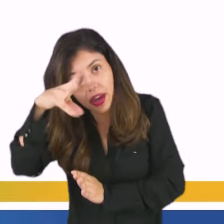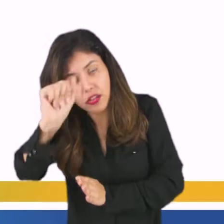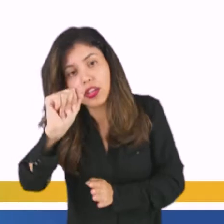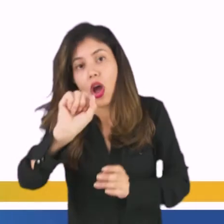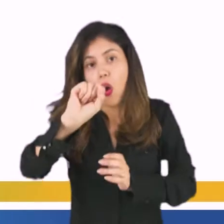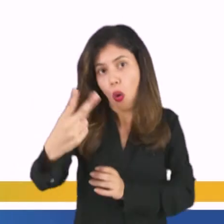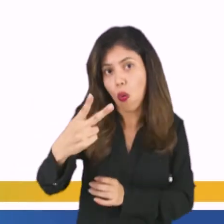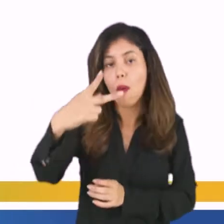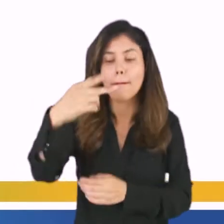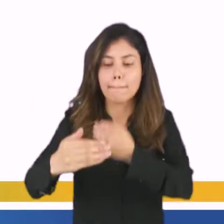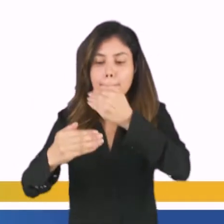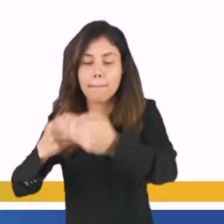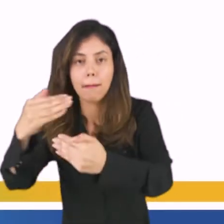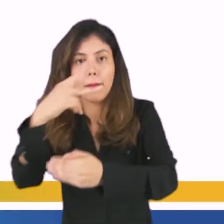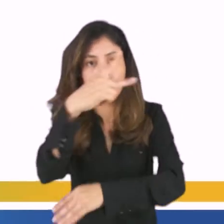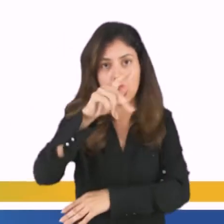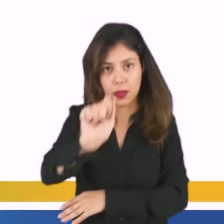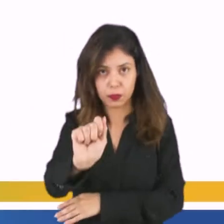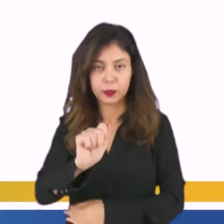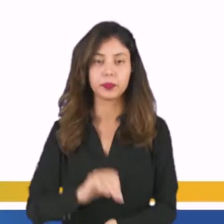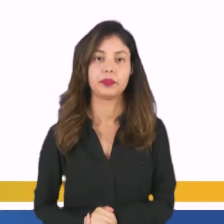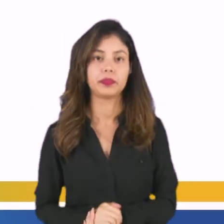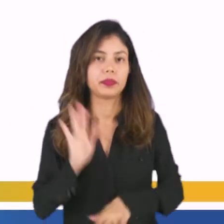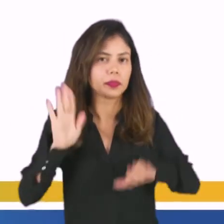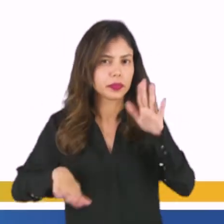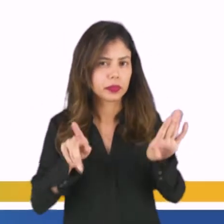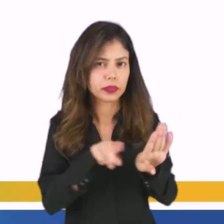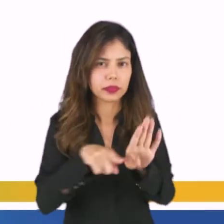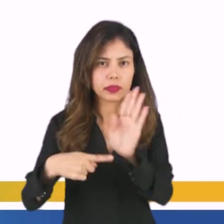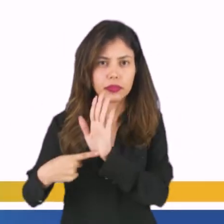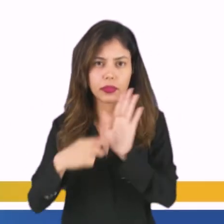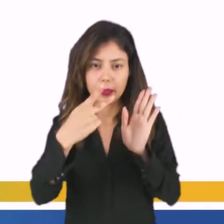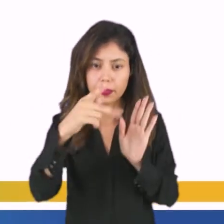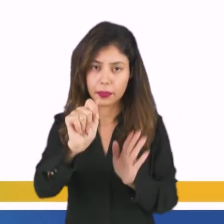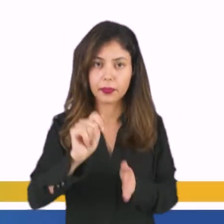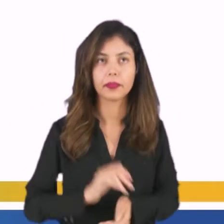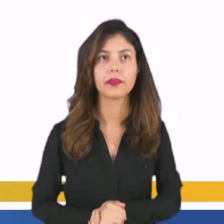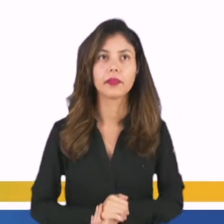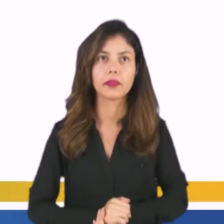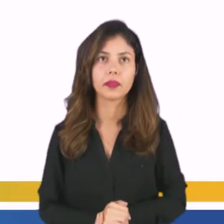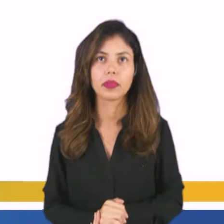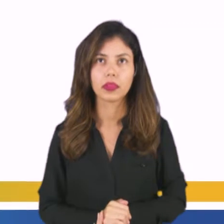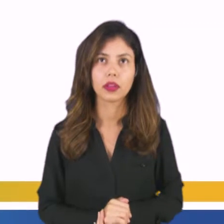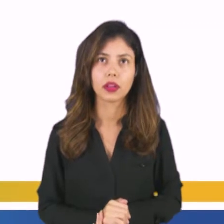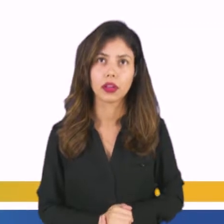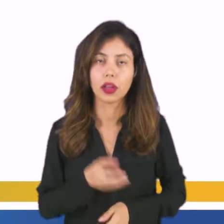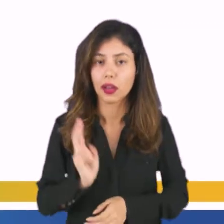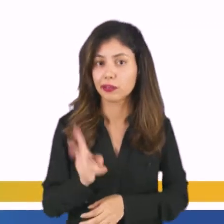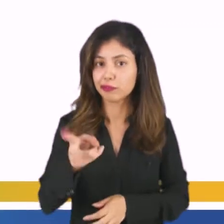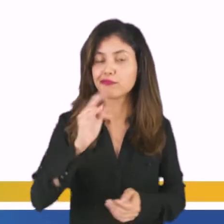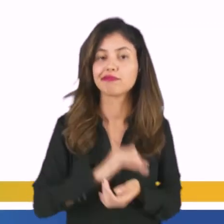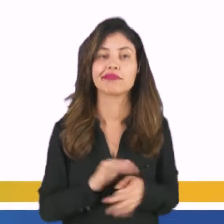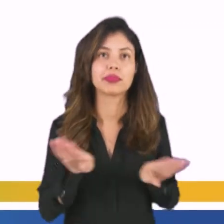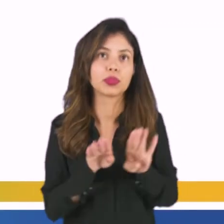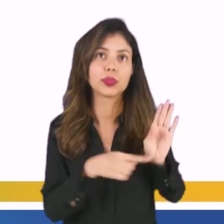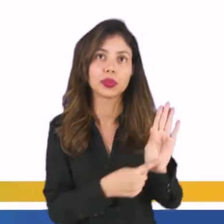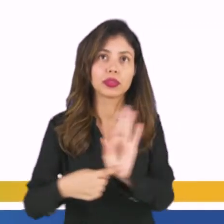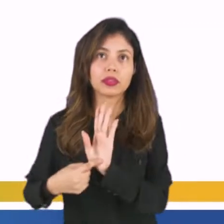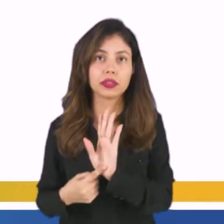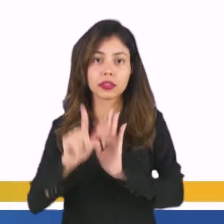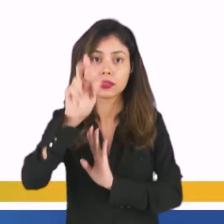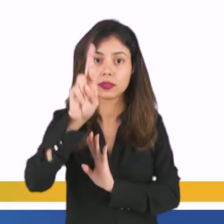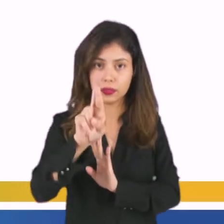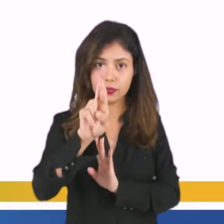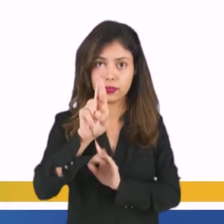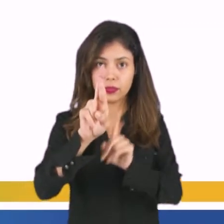ou progressão aritmética. Comumente nós vamos chamar ela de PA. Então, essa constante é indicada